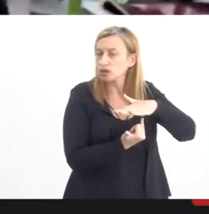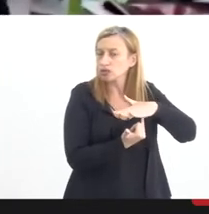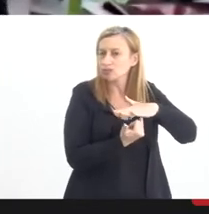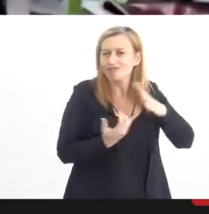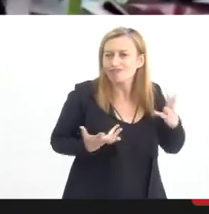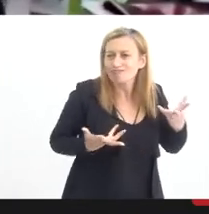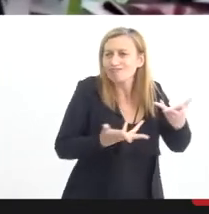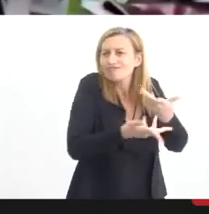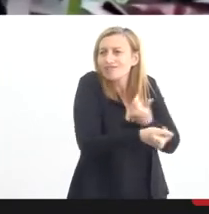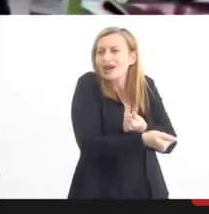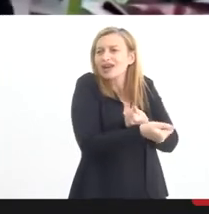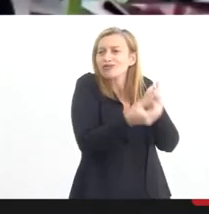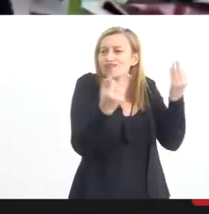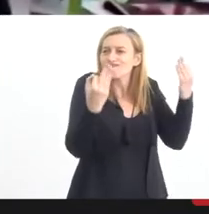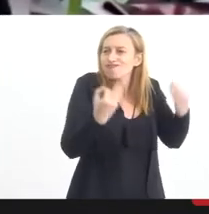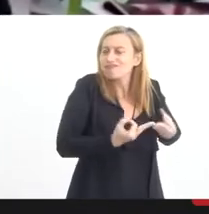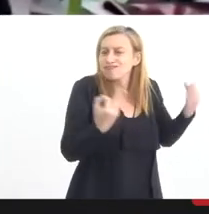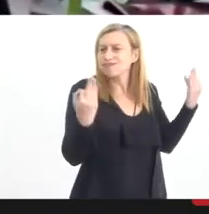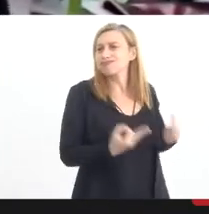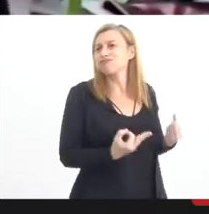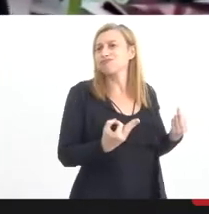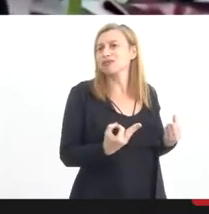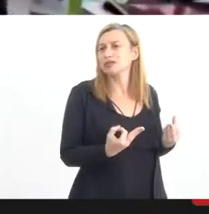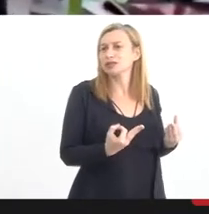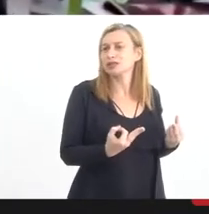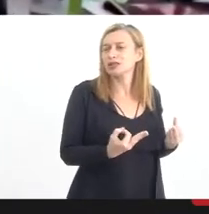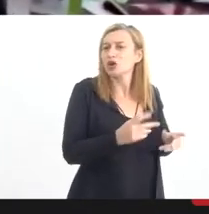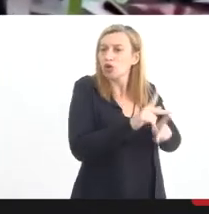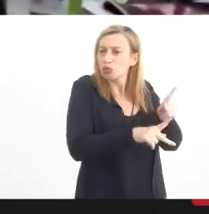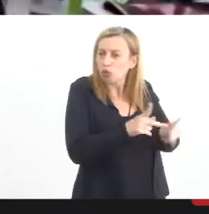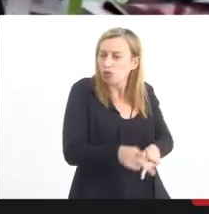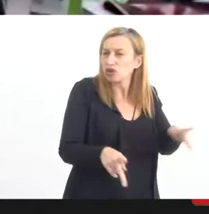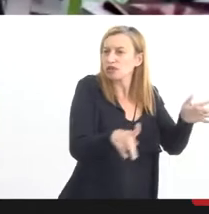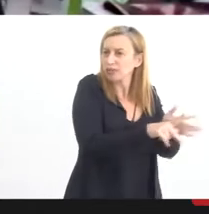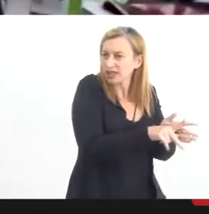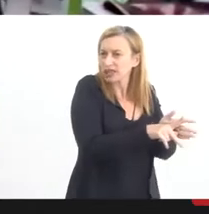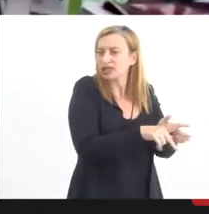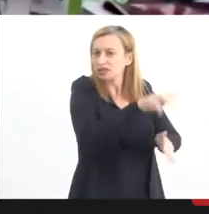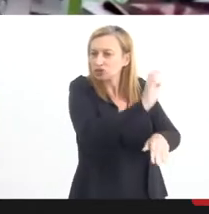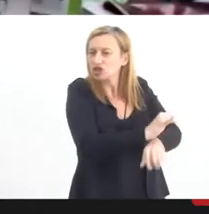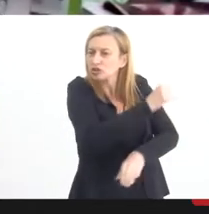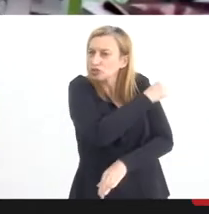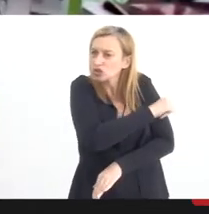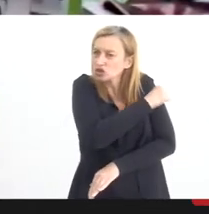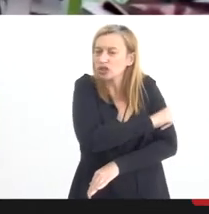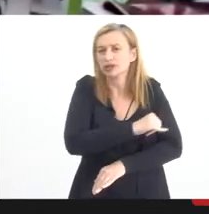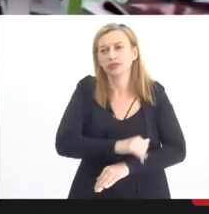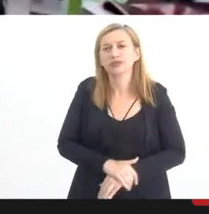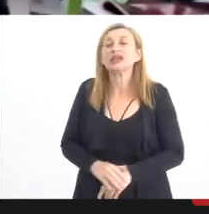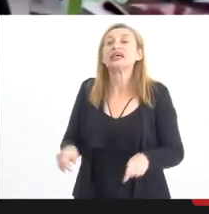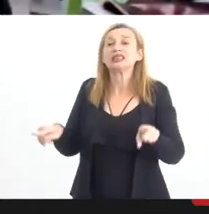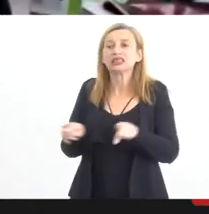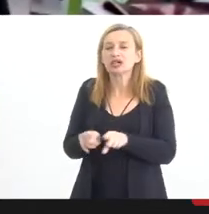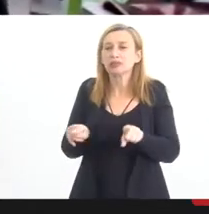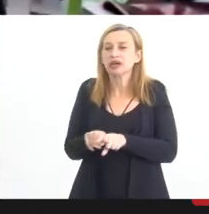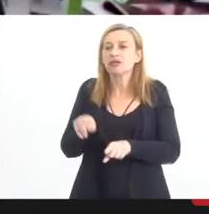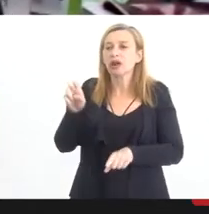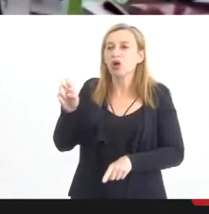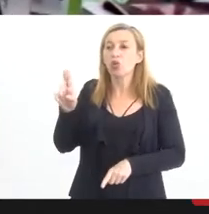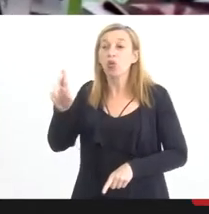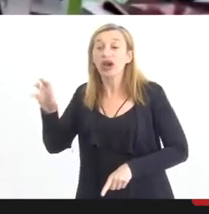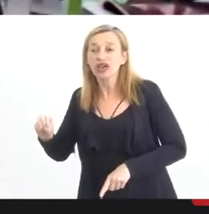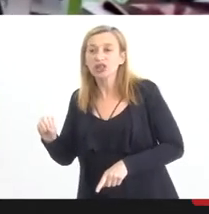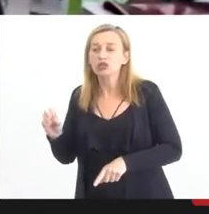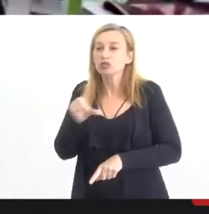notável, extraordinária, né, do povo, que pertence ao povo do Estado do Rio de Janeiro, e também pela UESO, de uma